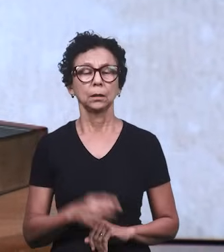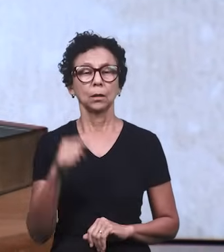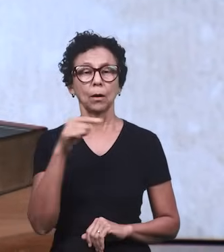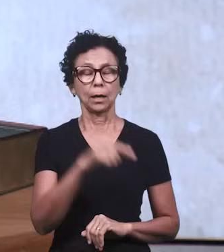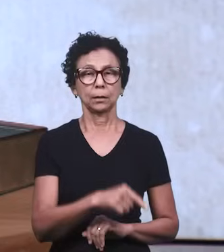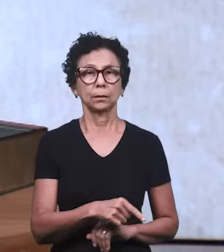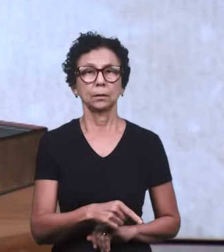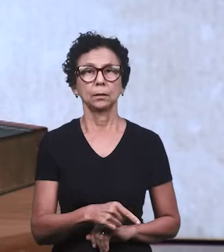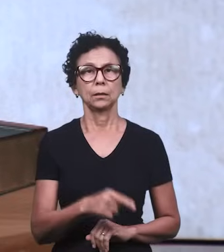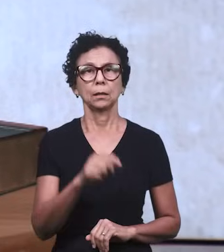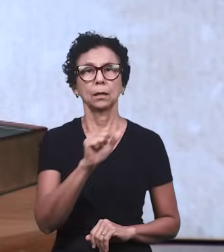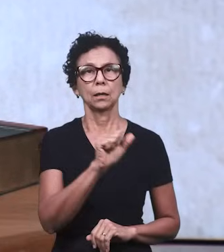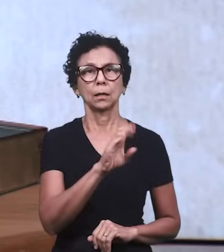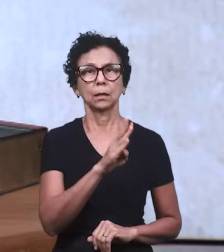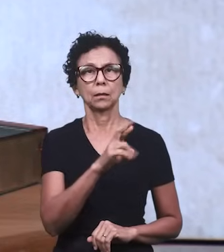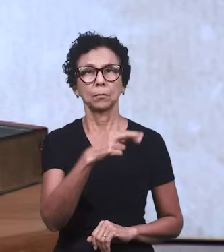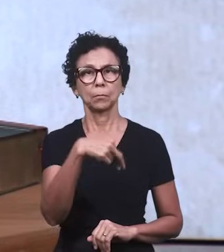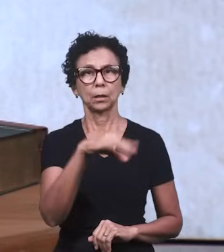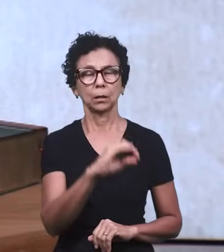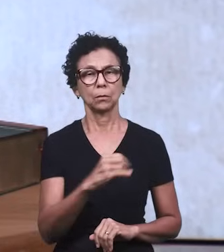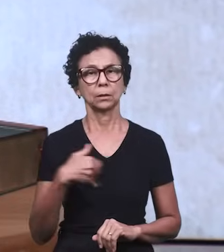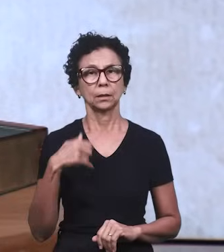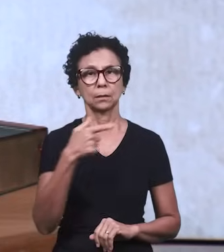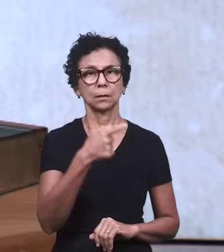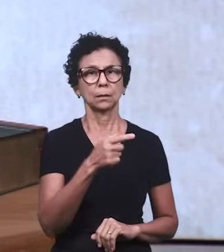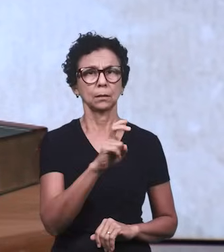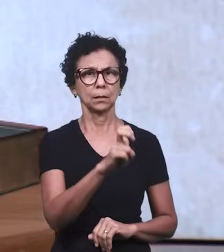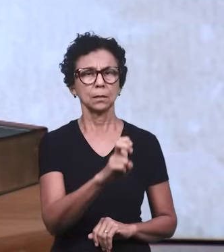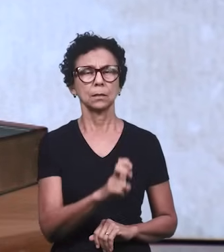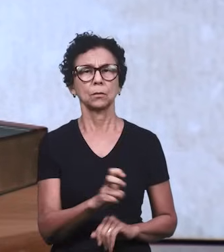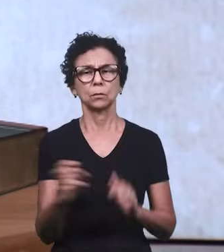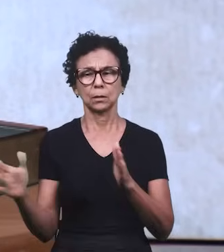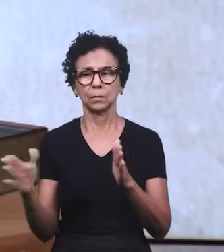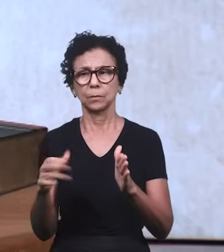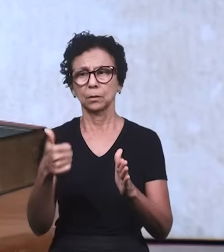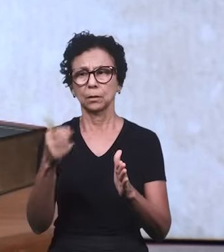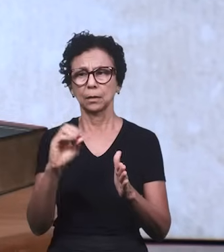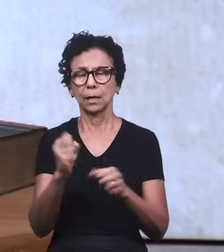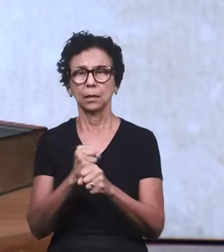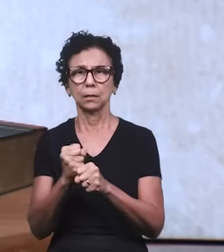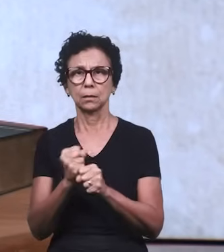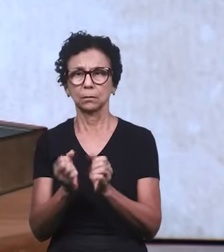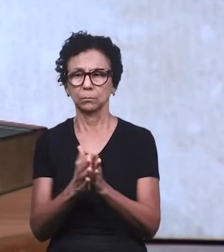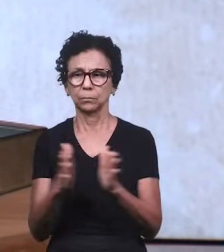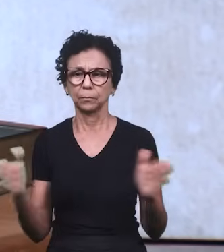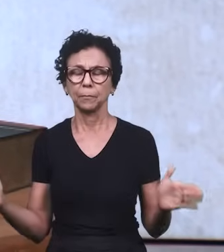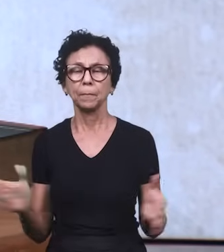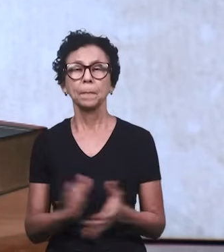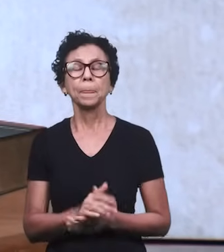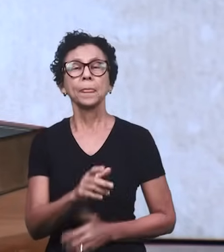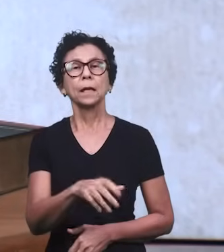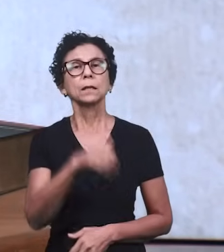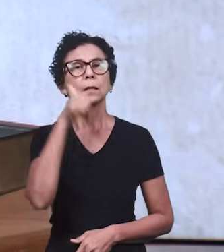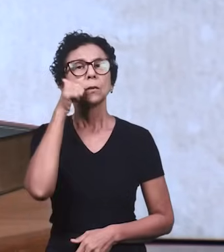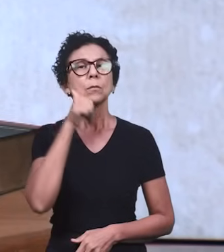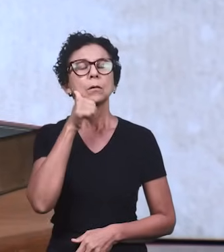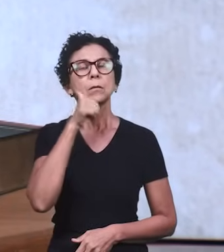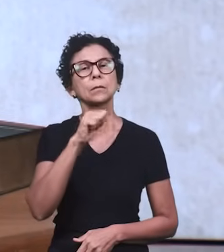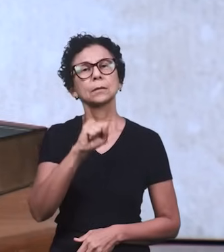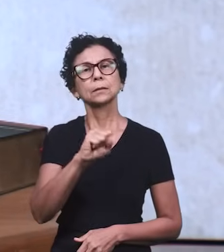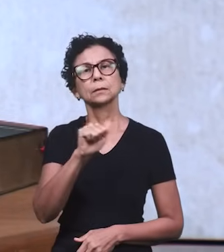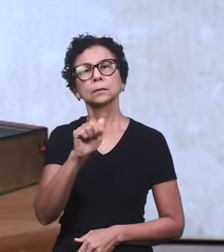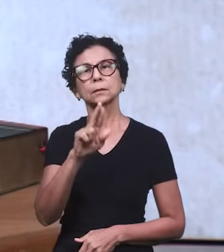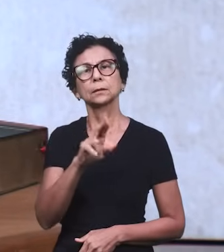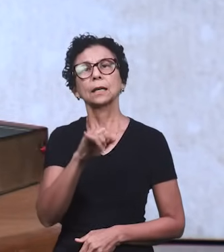né Então vamos continuar aqui Aqui Nós já vamos ver que já se passaram 10 anos ora sarai Muler de Abraão